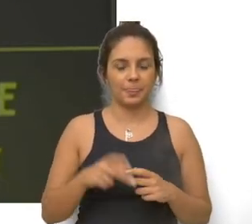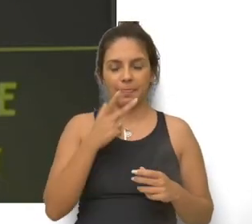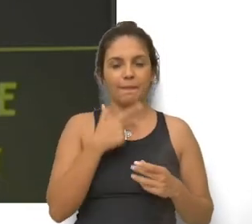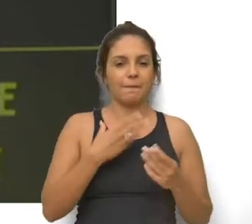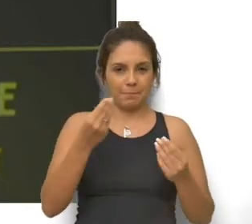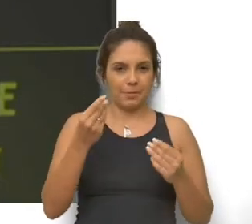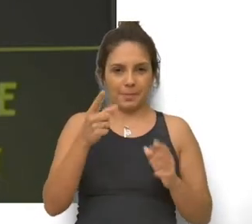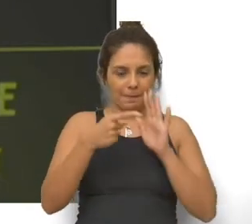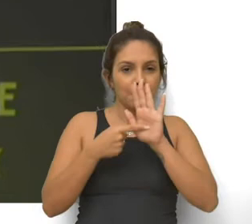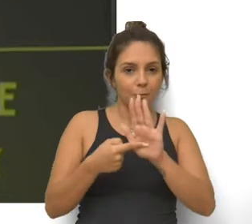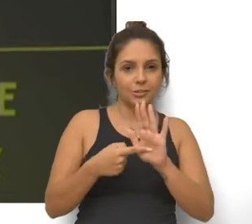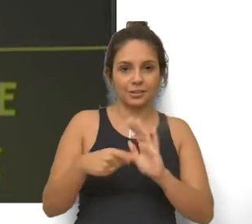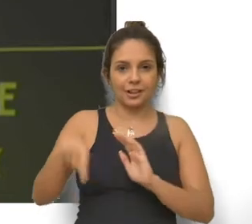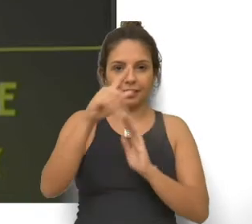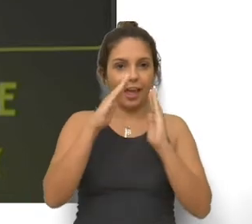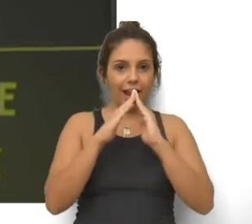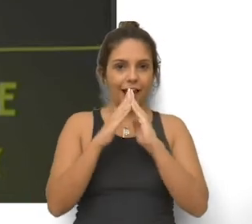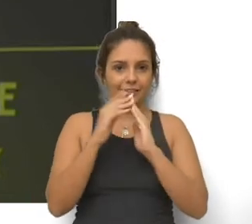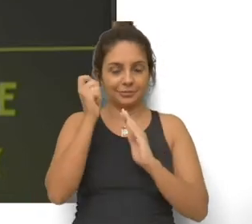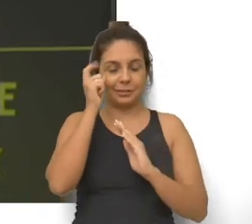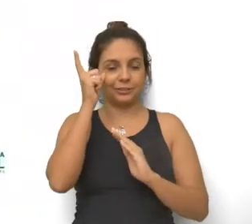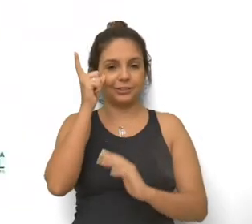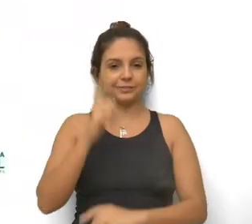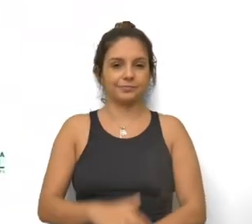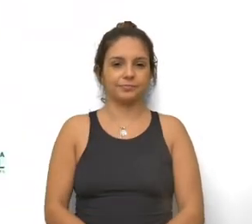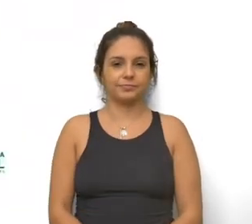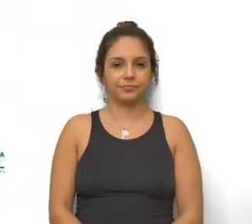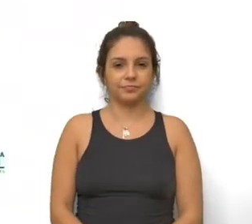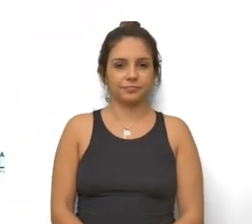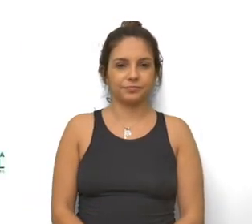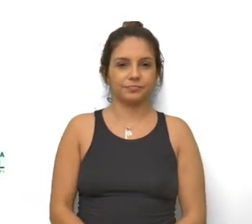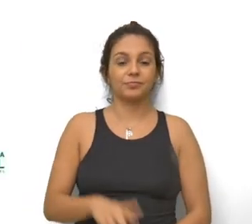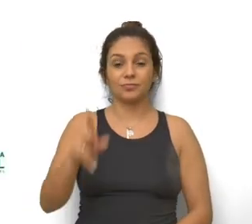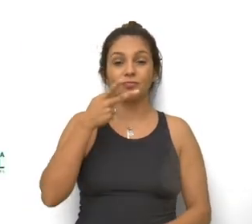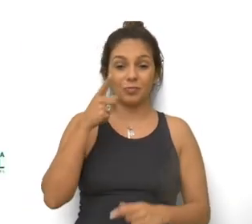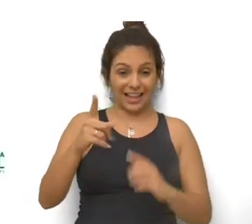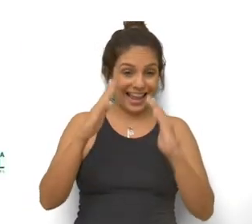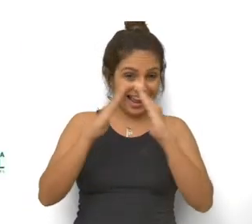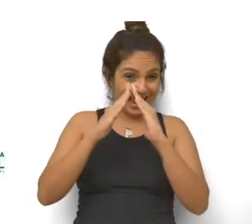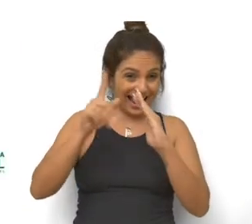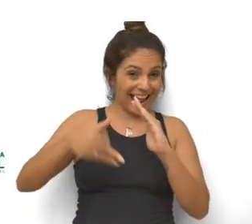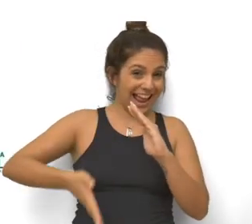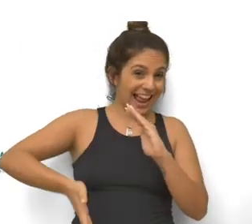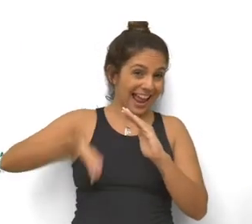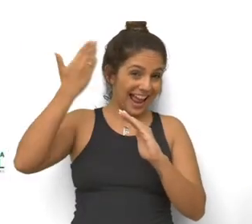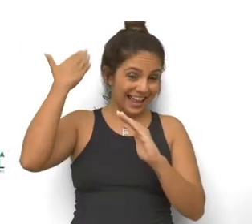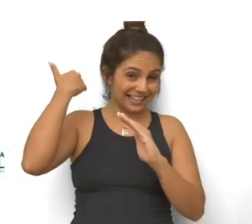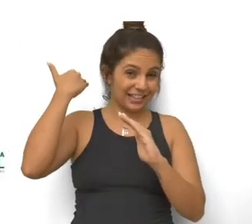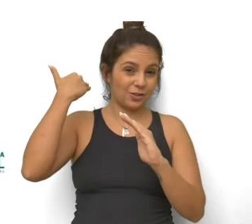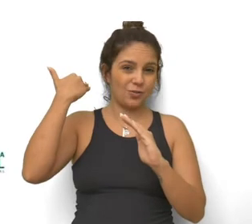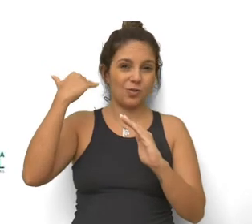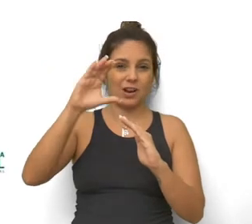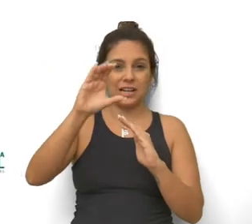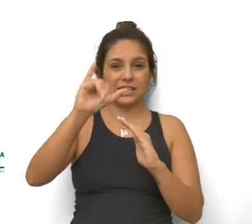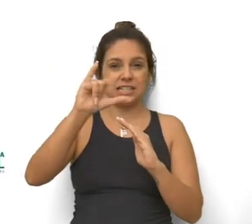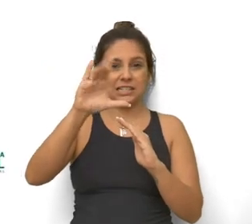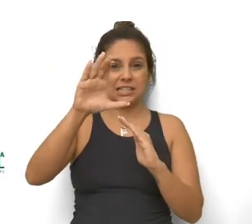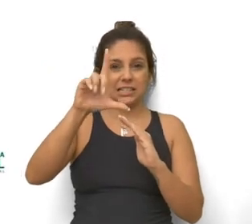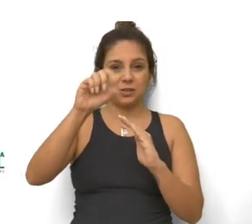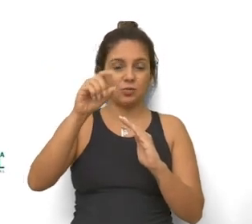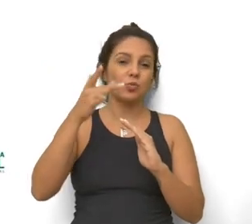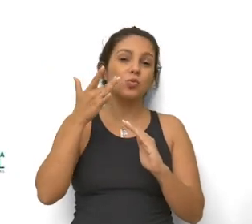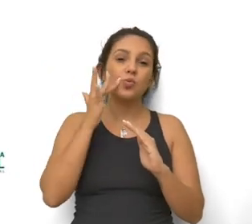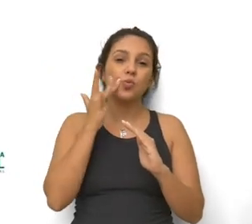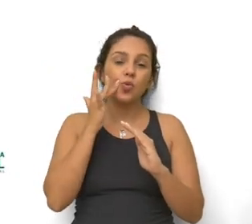muito impressionado com aquilo. É porque ela é anterior ao ciclo do ouro, né? Isso, exatamente. E